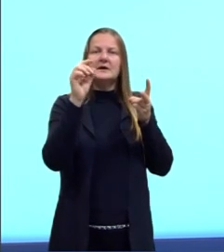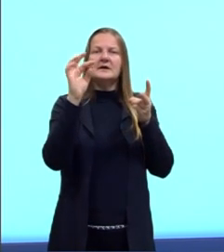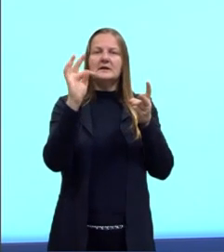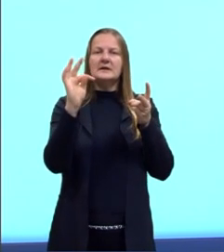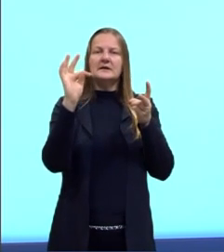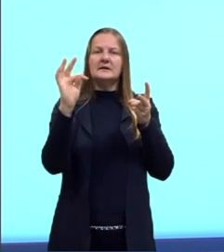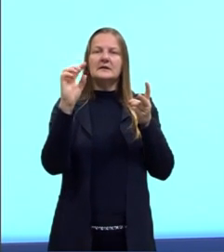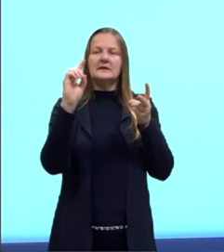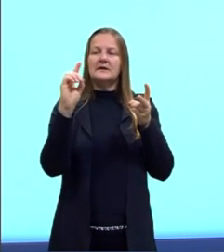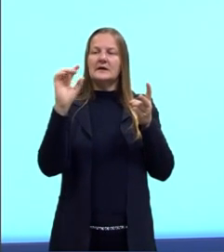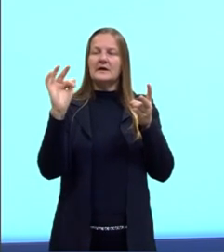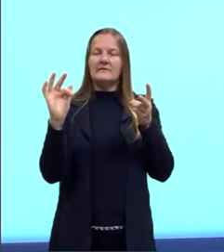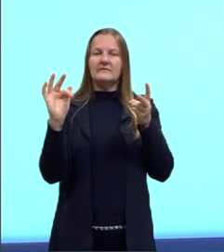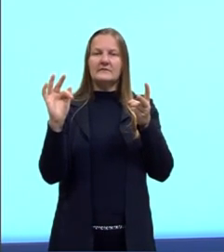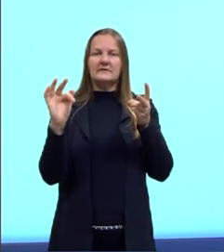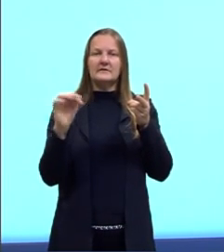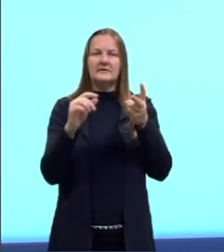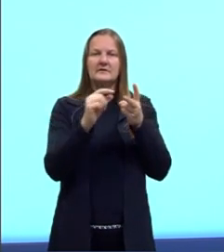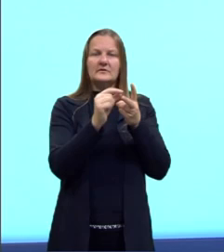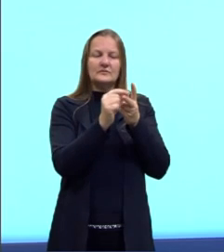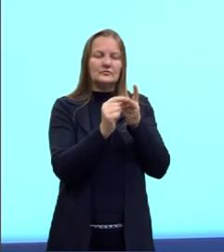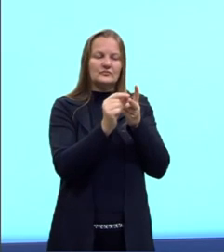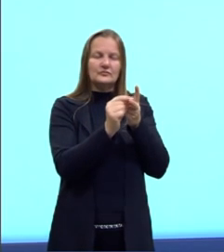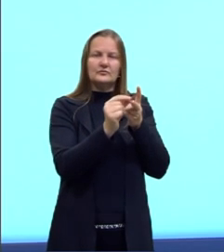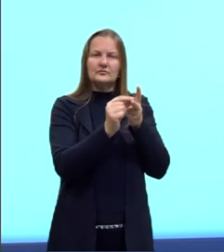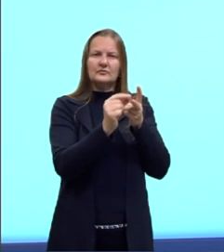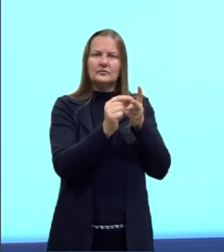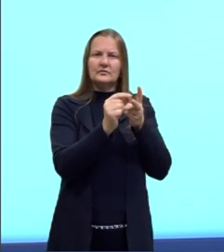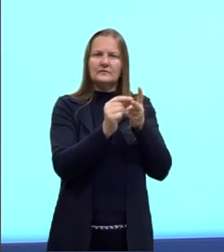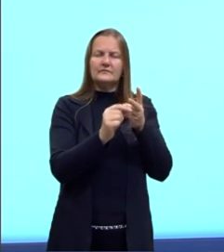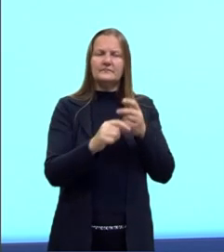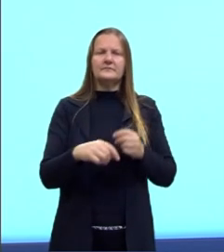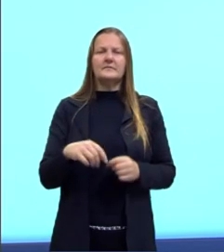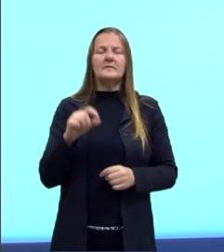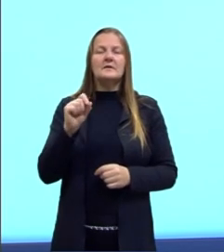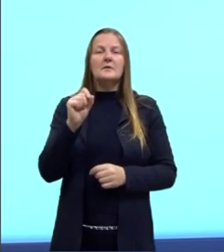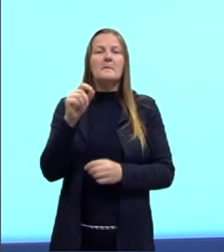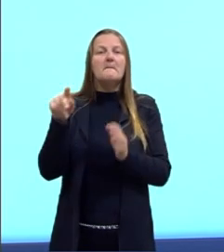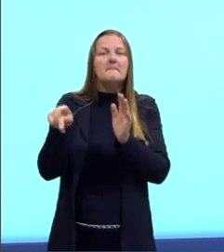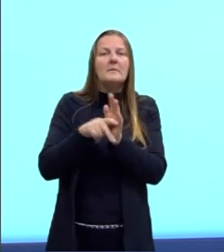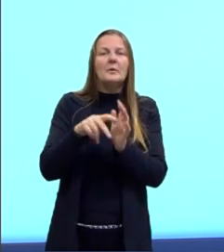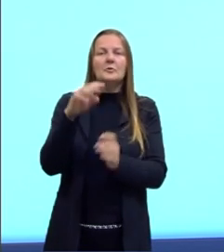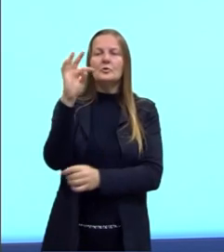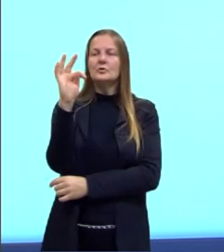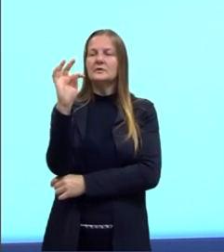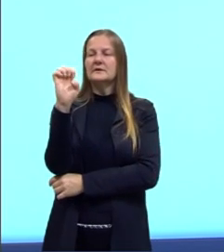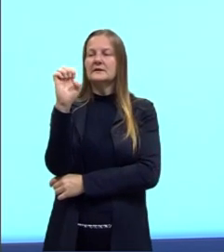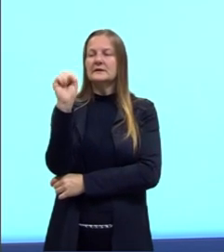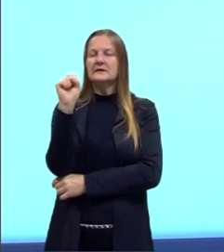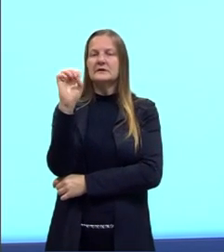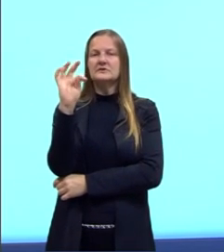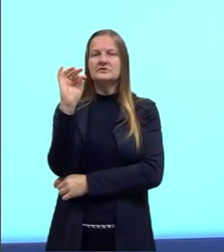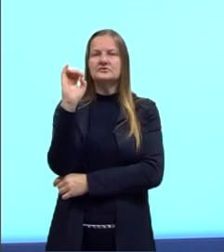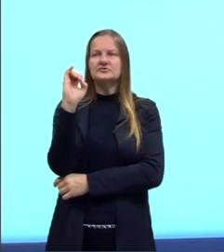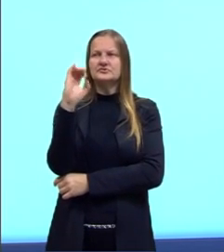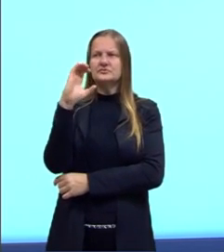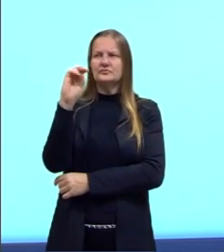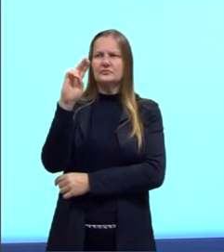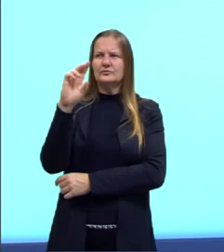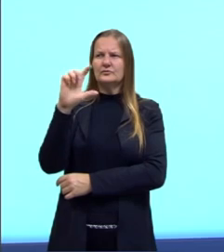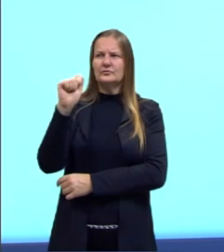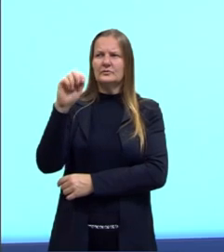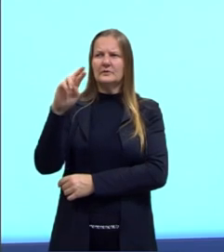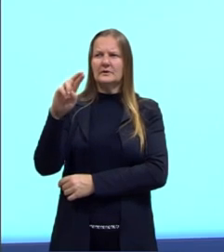que é fator determinante testicular tá então esse Gene